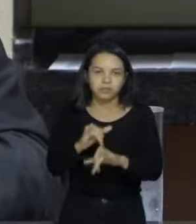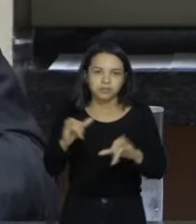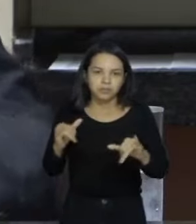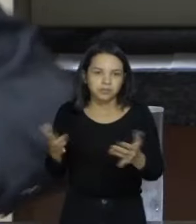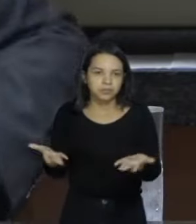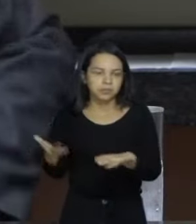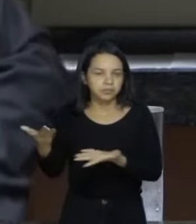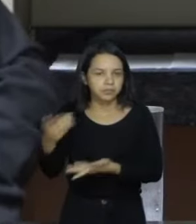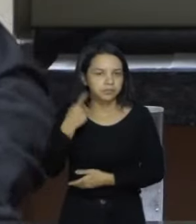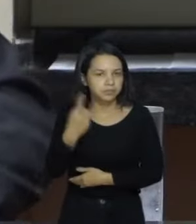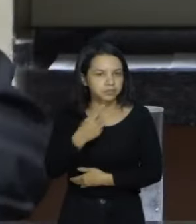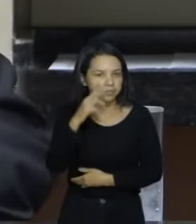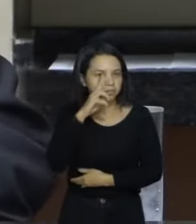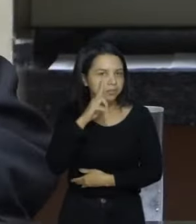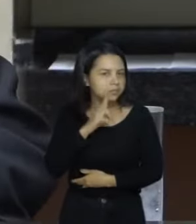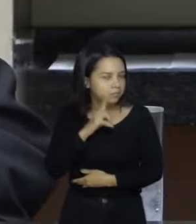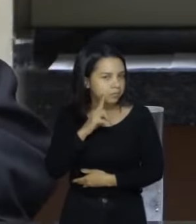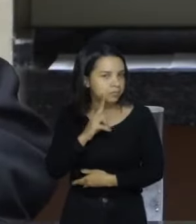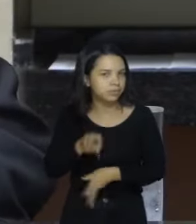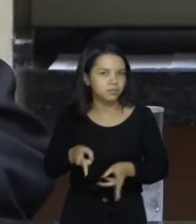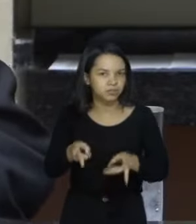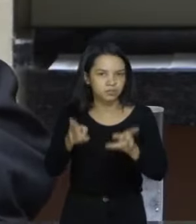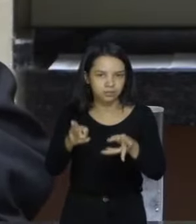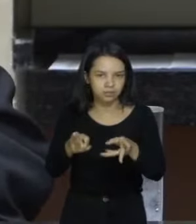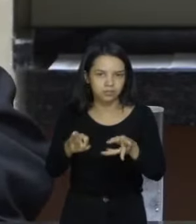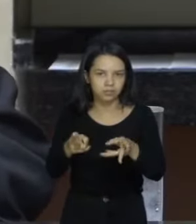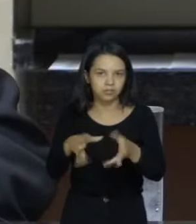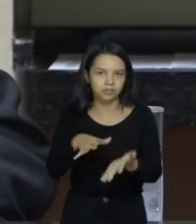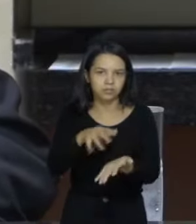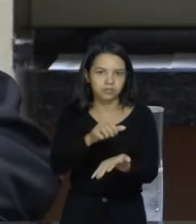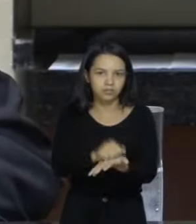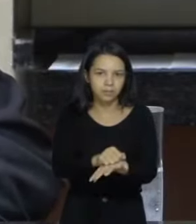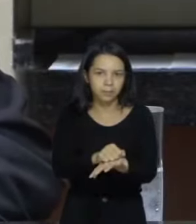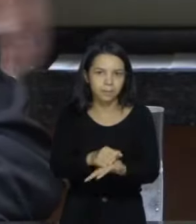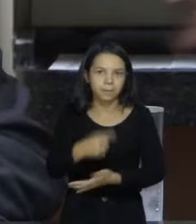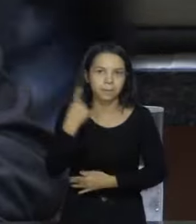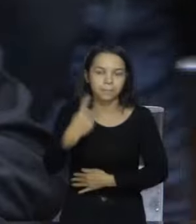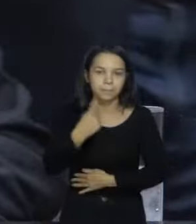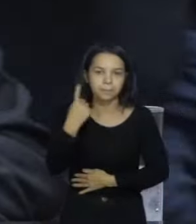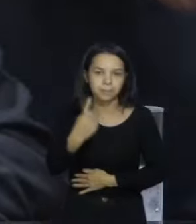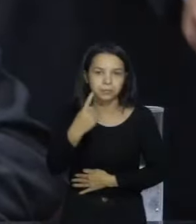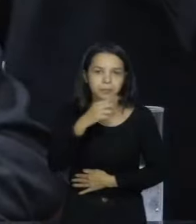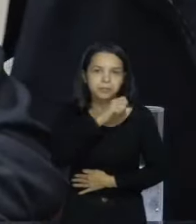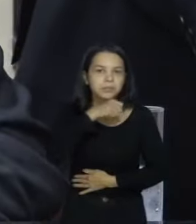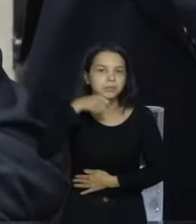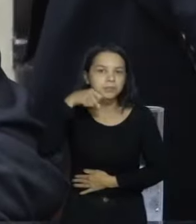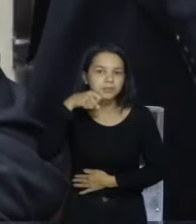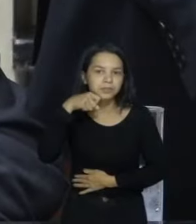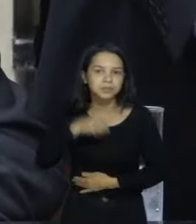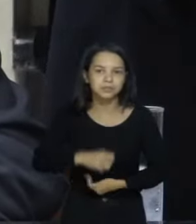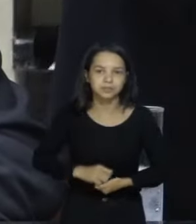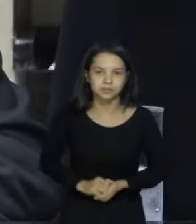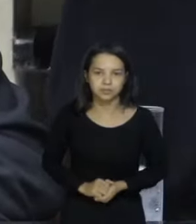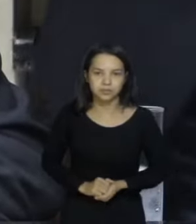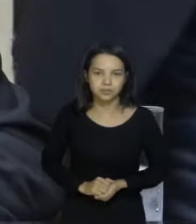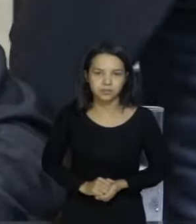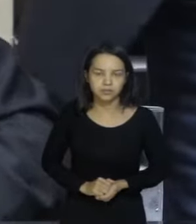deputado ivanates na sequência em escrito para falar Deputado bassoco vossa excelência